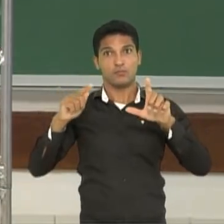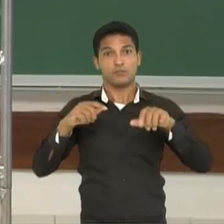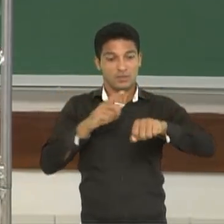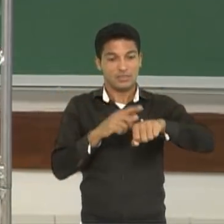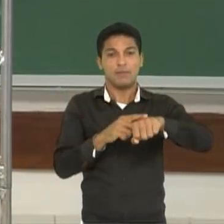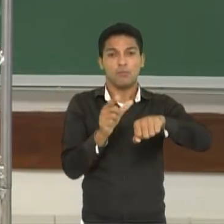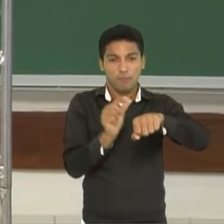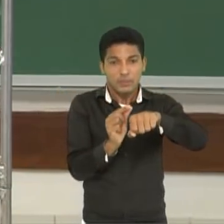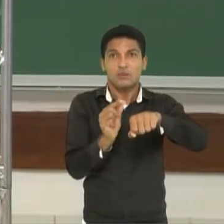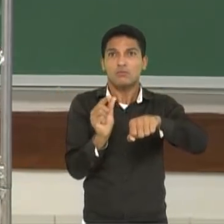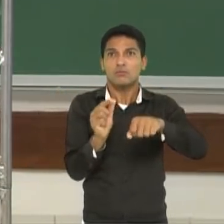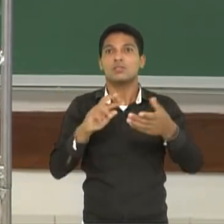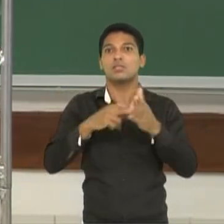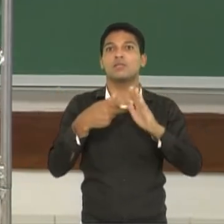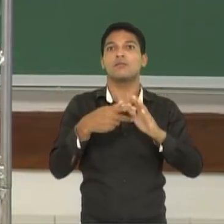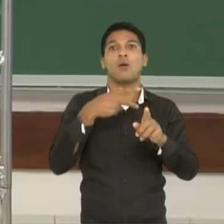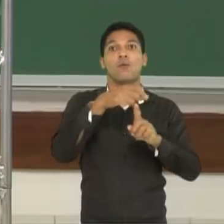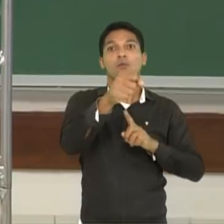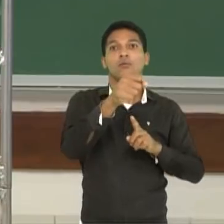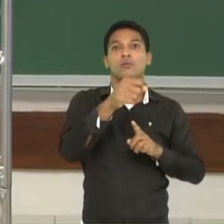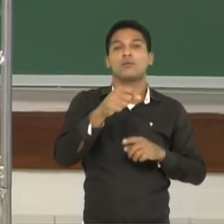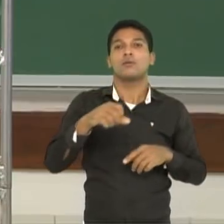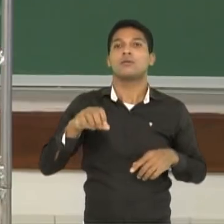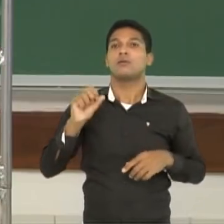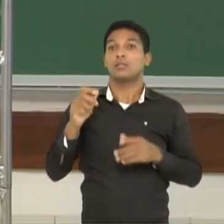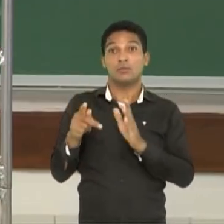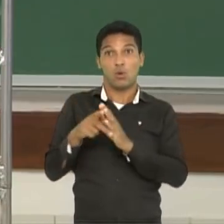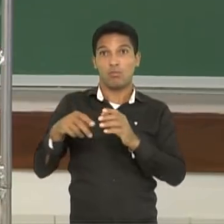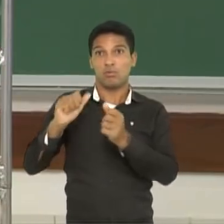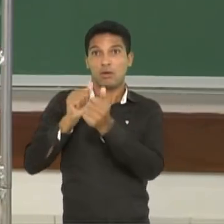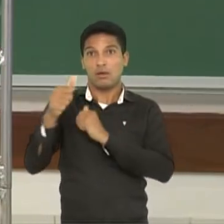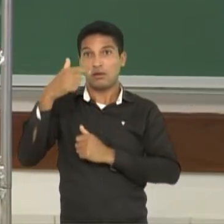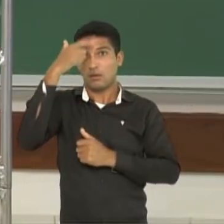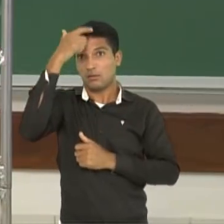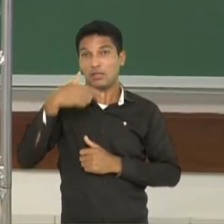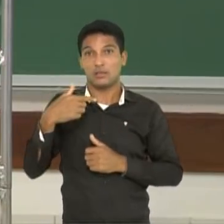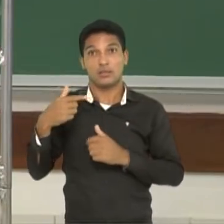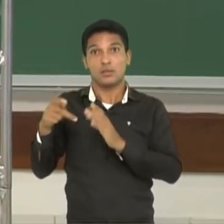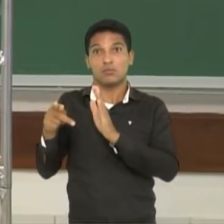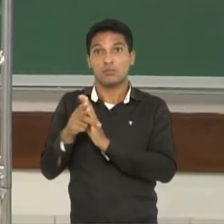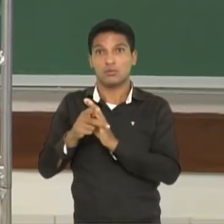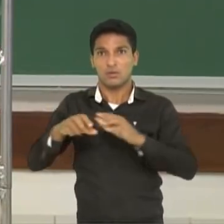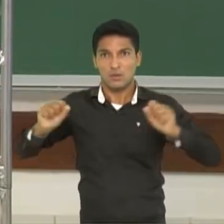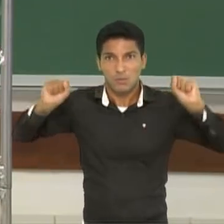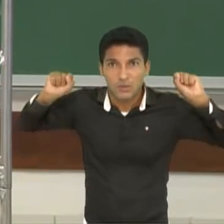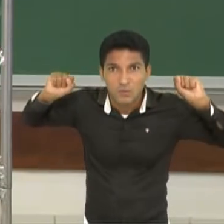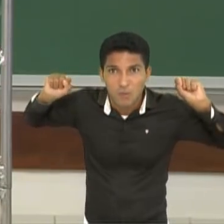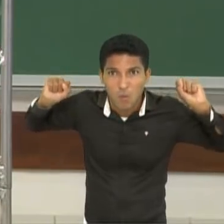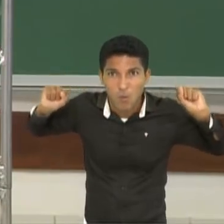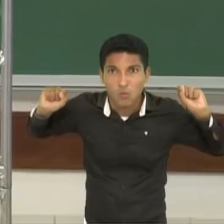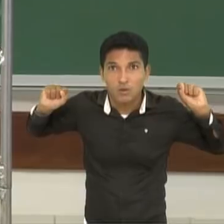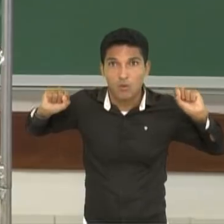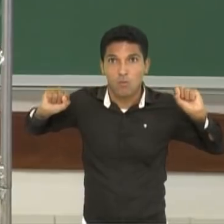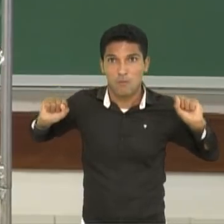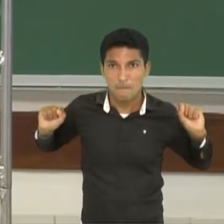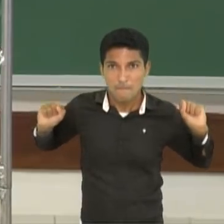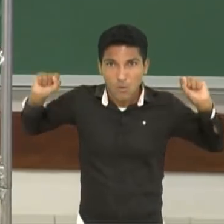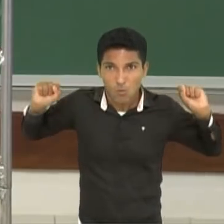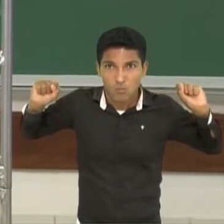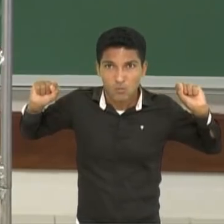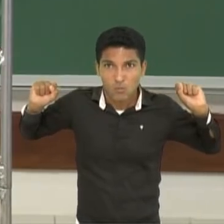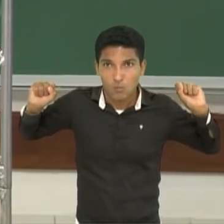marcas entre elas e também comparar essas marcas com os resultados que ele teve no ano anterior. E assim